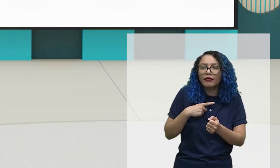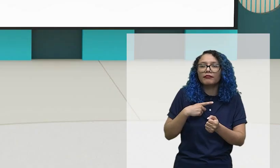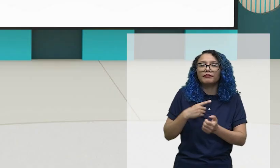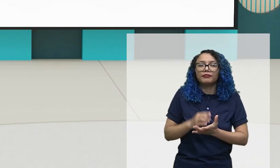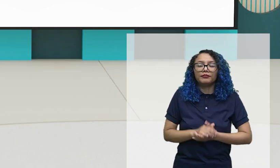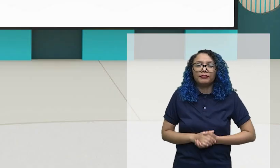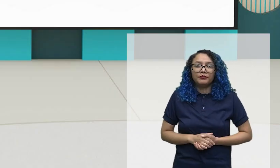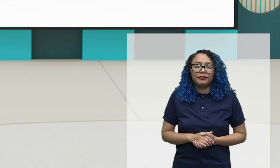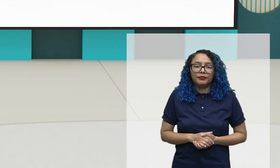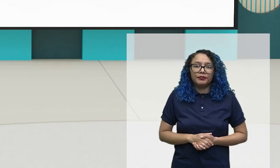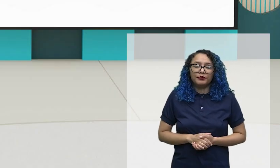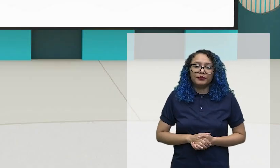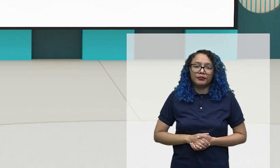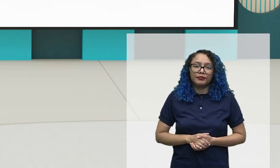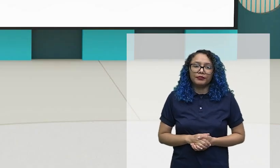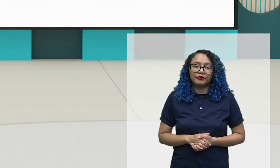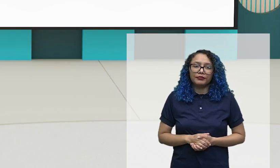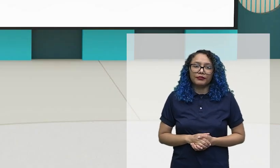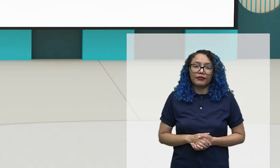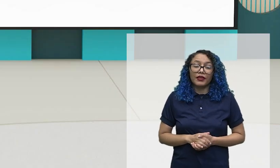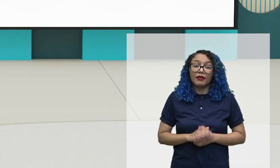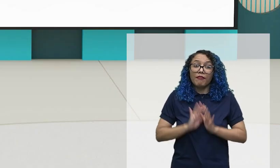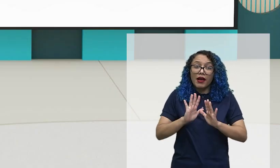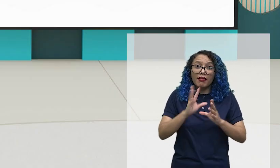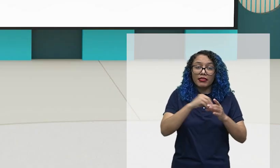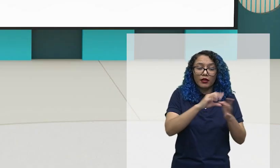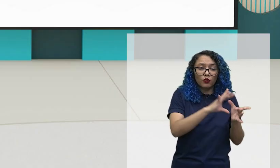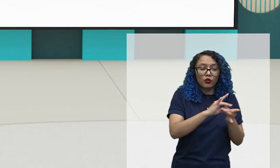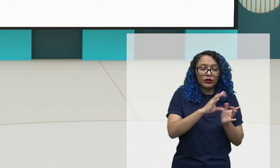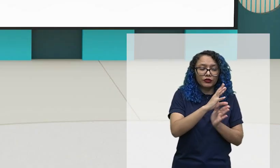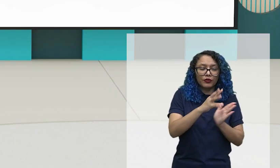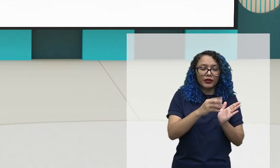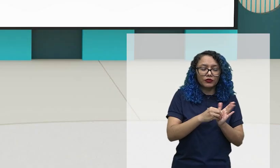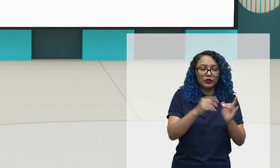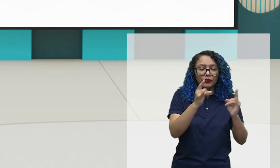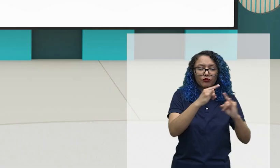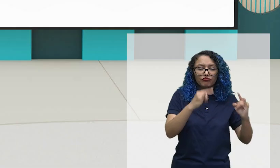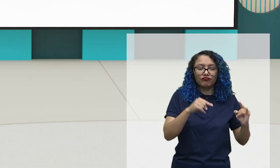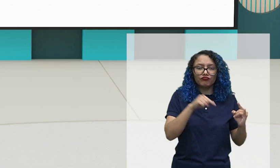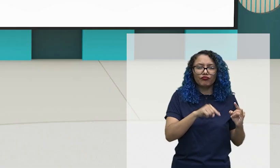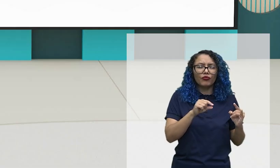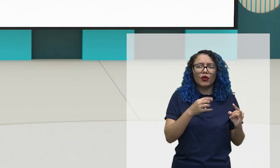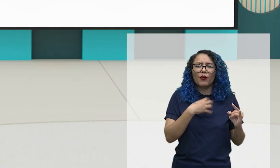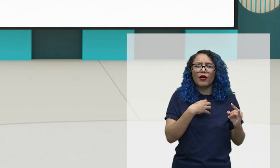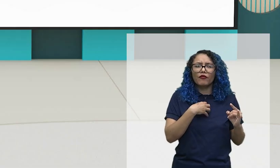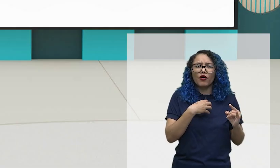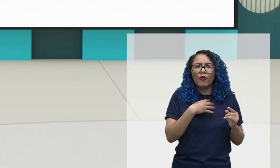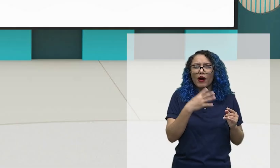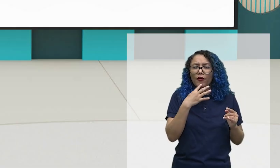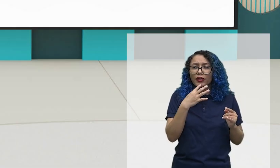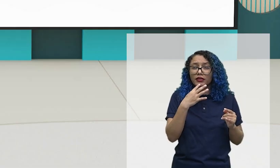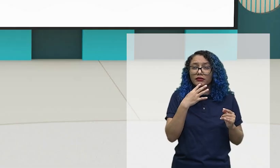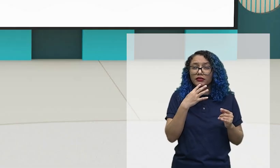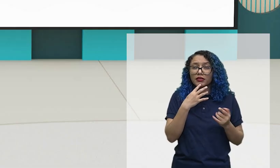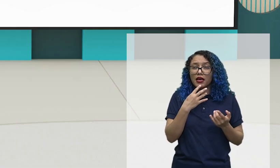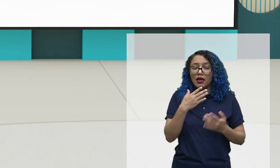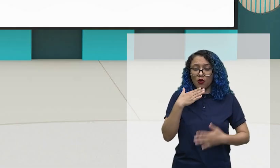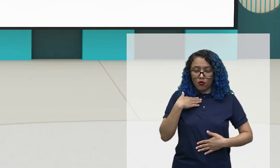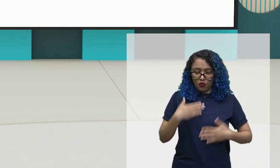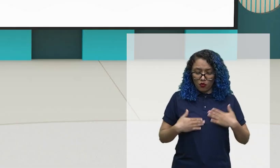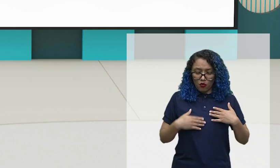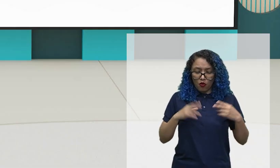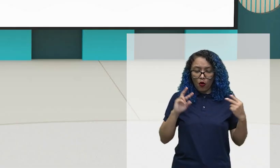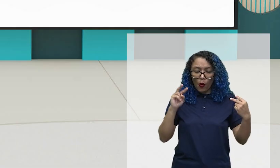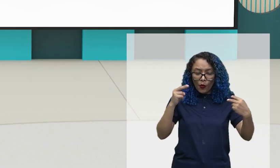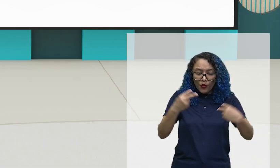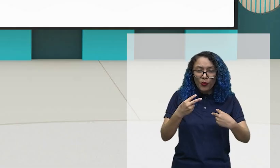desse contexto, a gente consegue perceber que no nosso contexto amazônico, o circo ele é também uma forma de